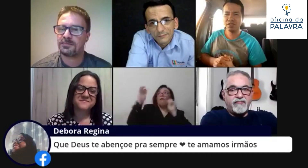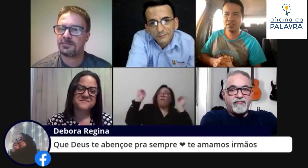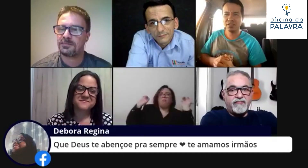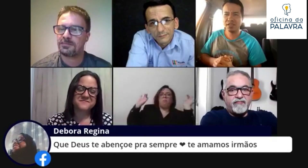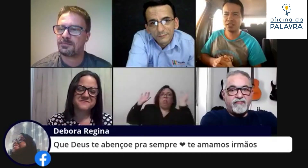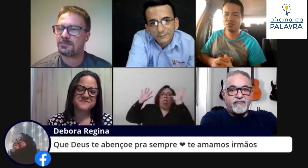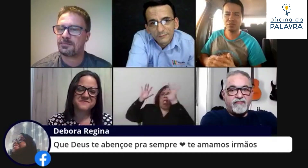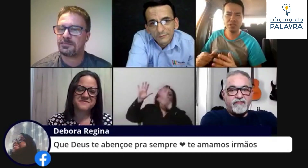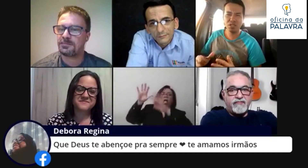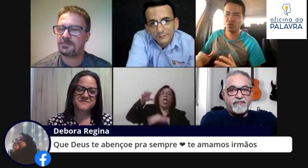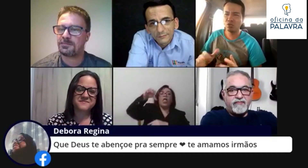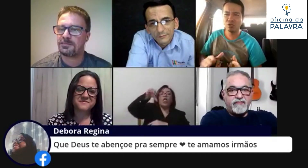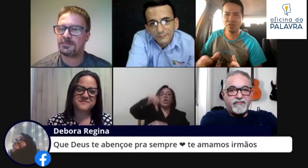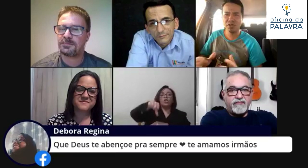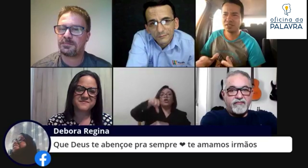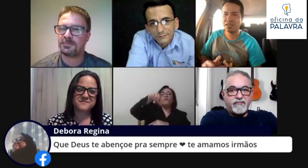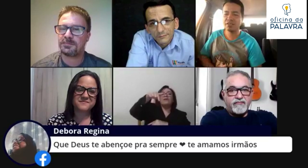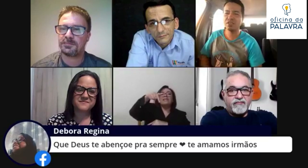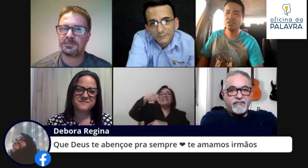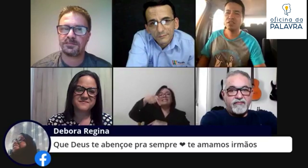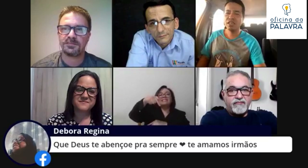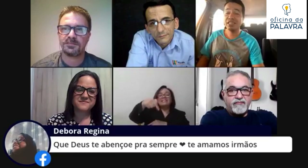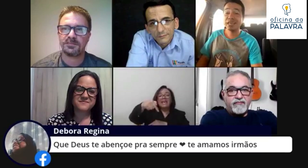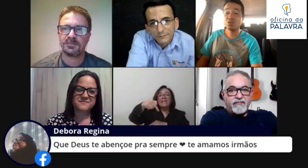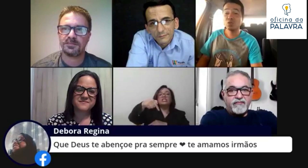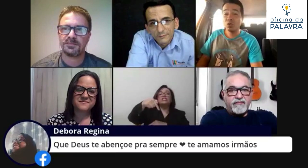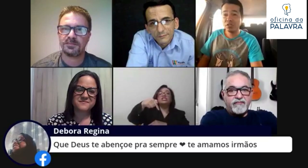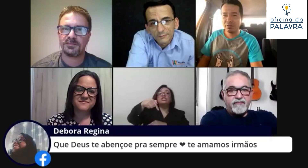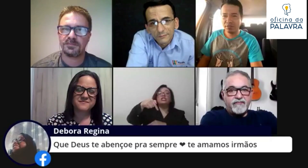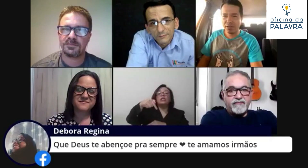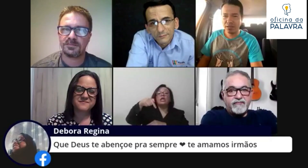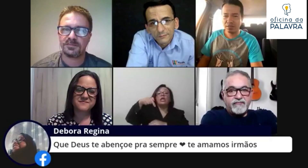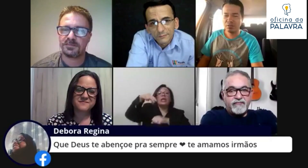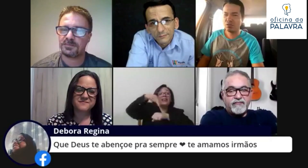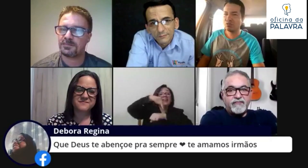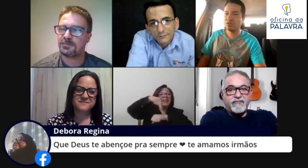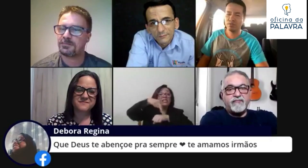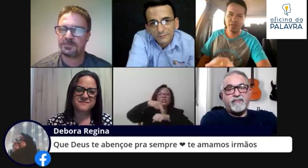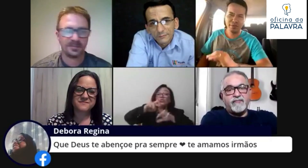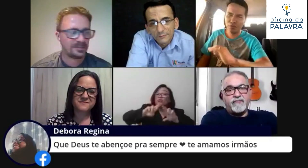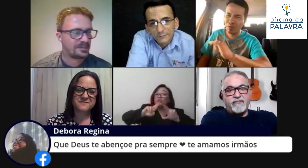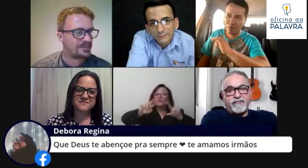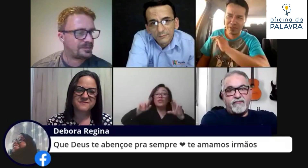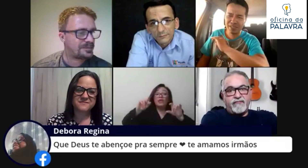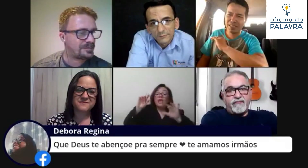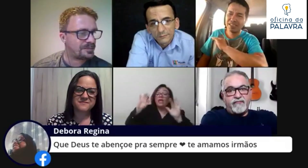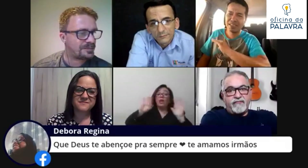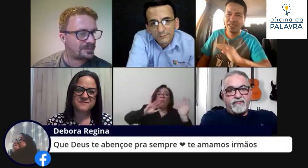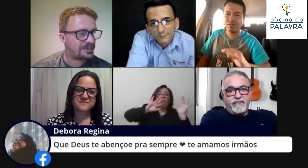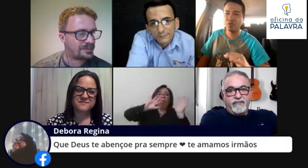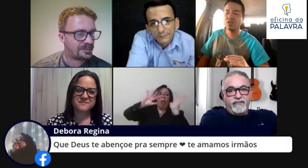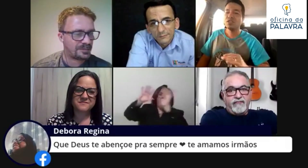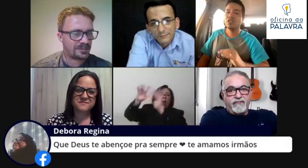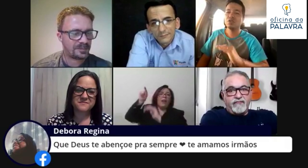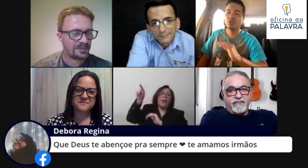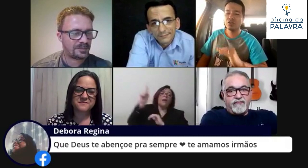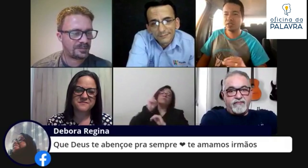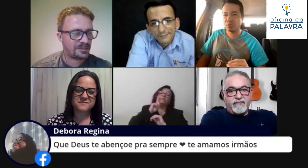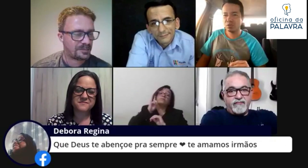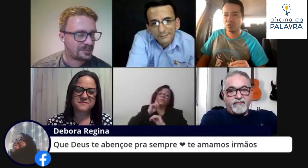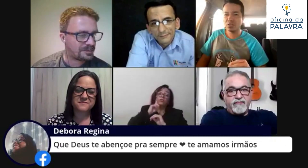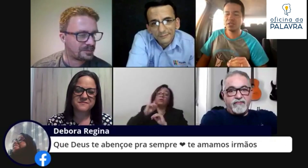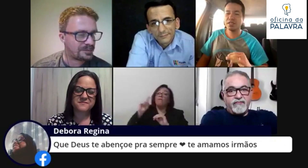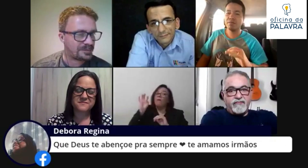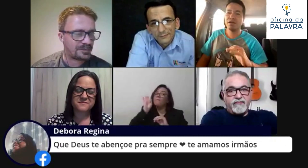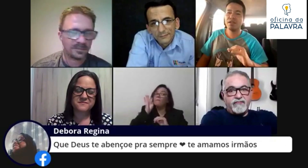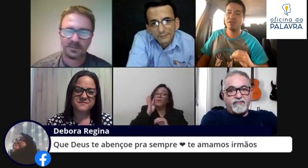evento 91 ou 97 nações diferentes. Foi uma coisa incrível. E todas